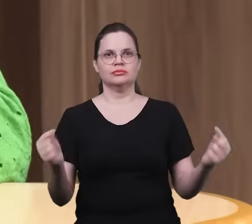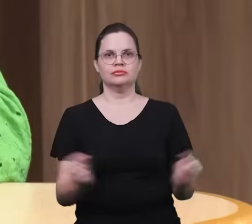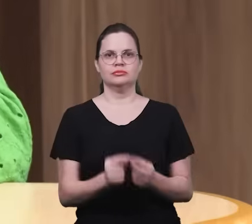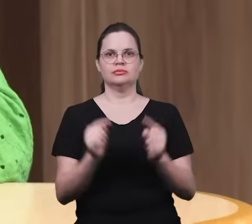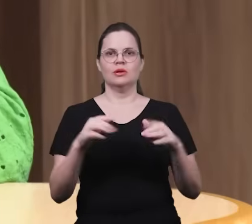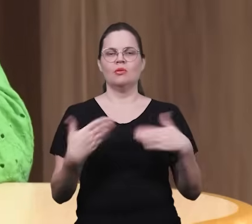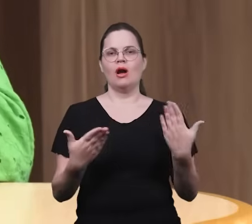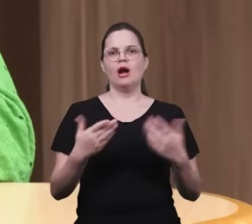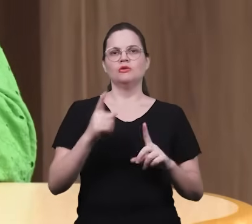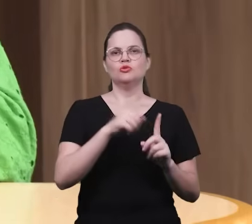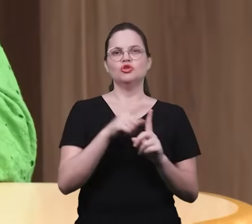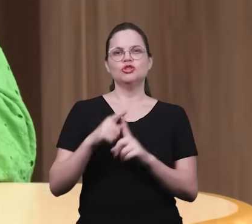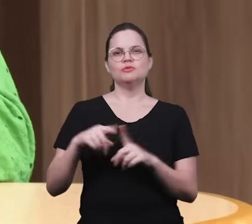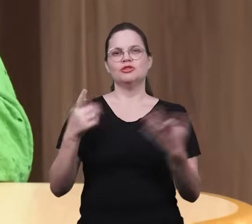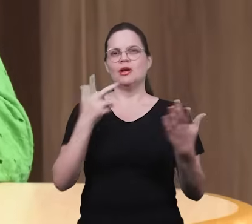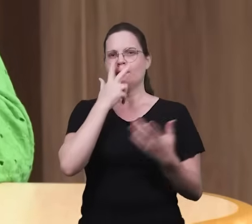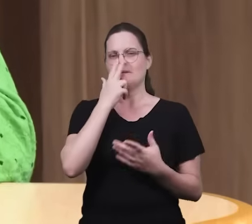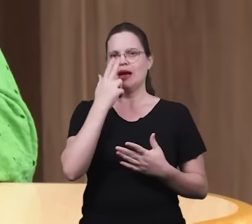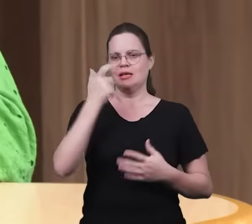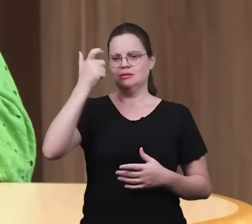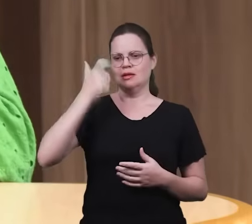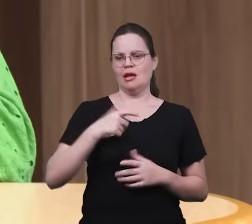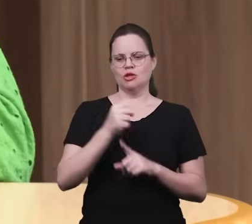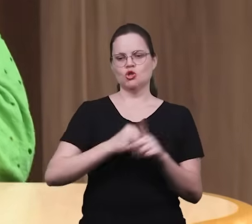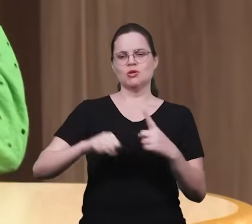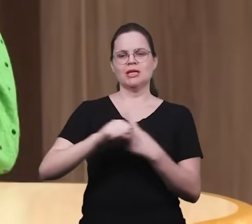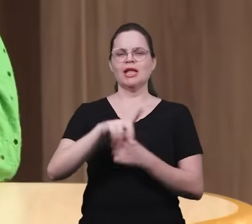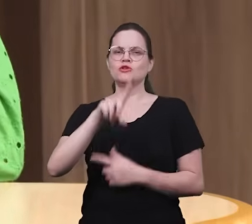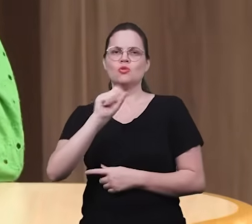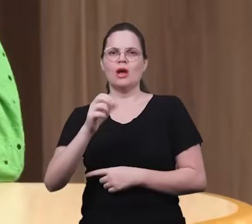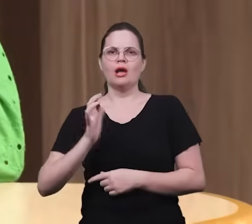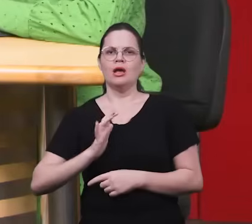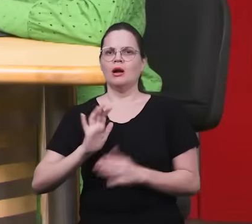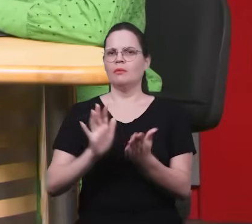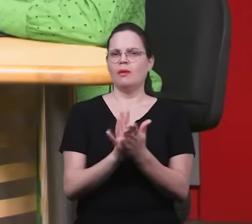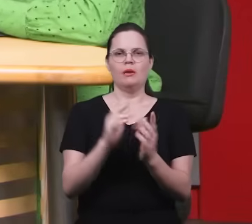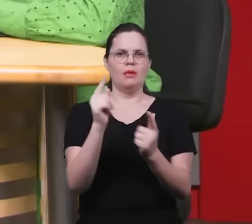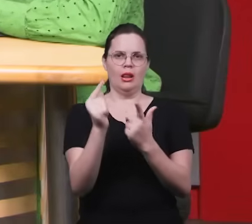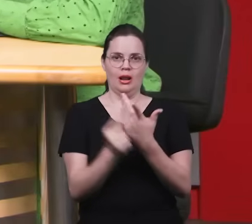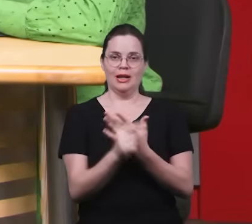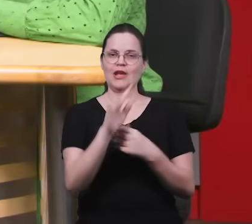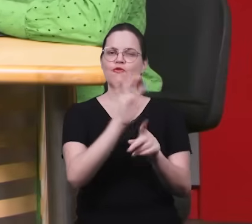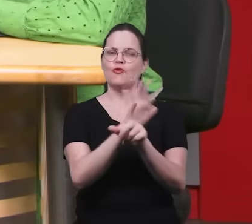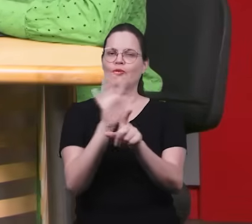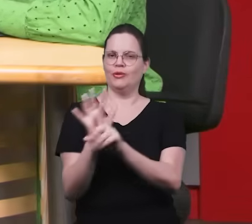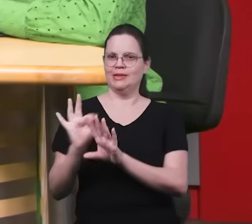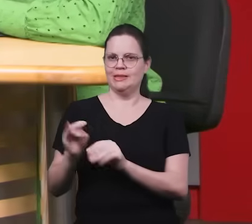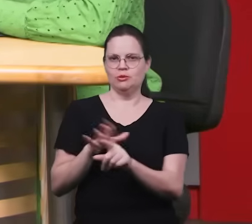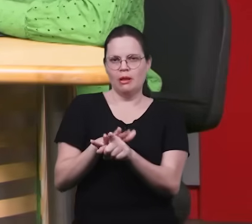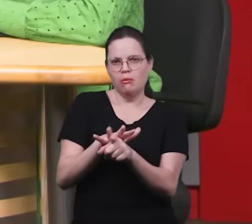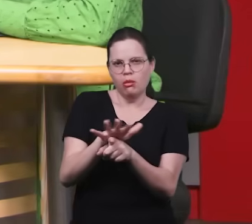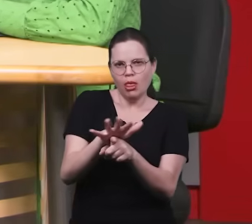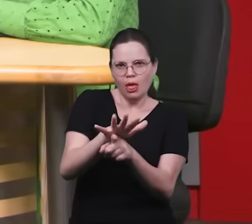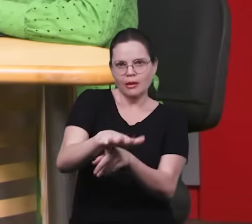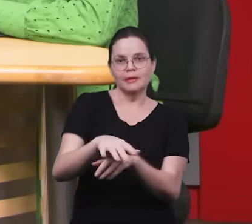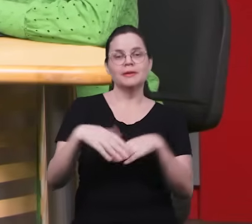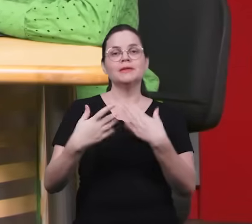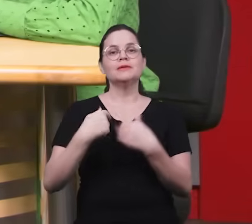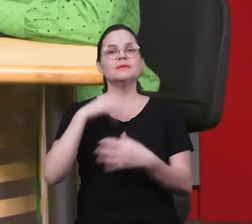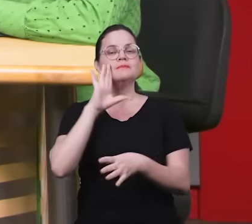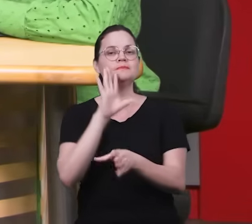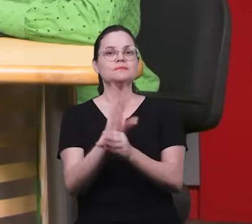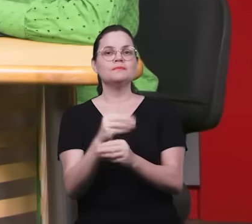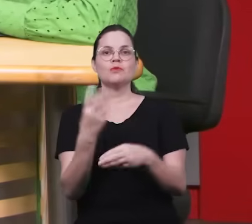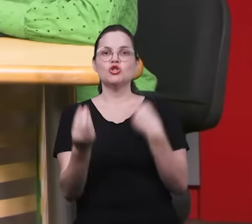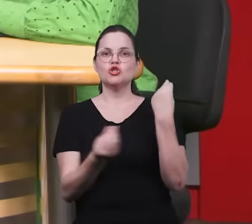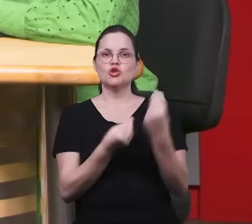de status social. E aí a gente queria conversar, Carla, a respeito dessa publicidade, como ela tem